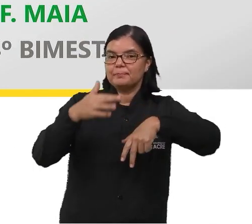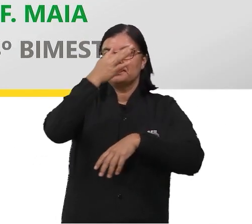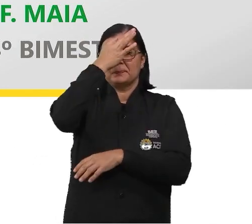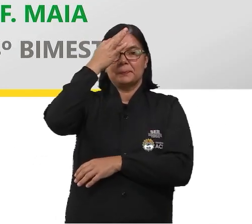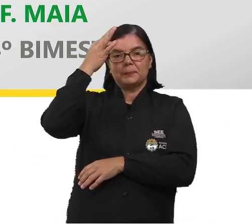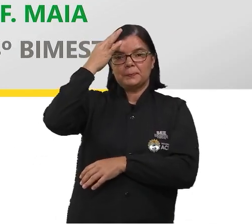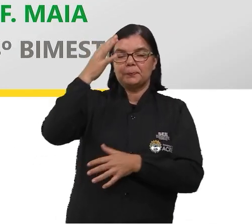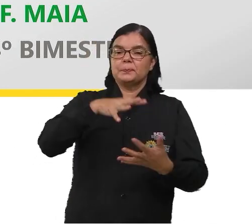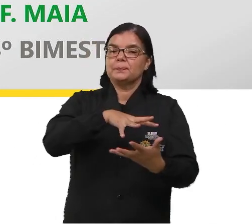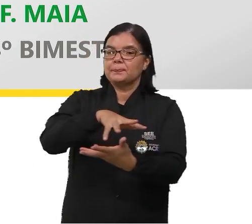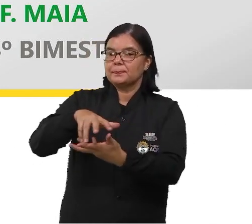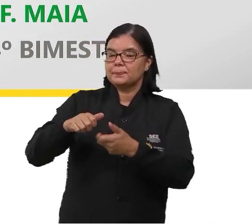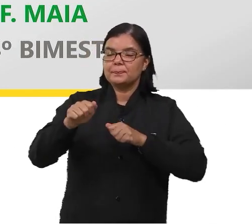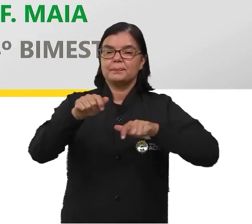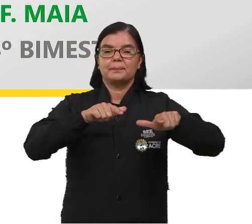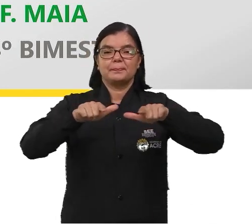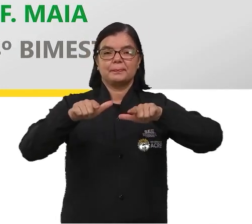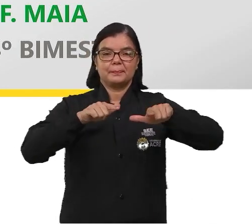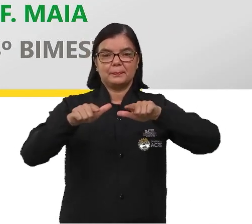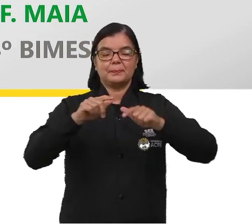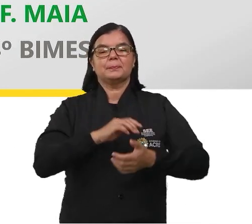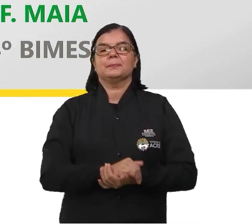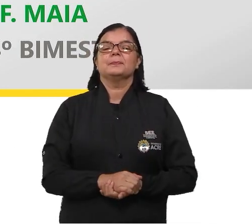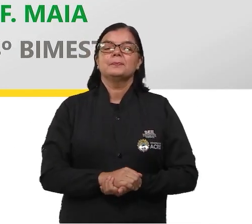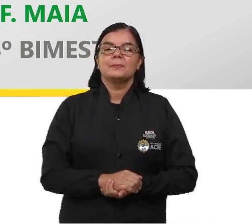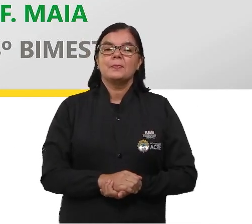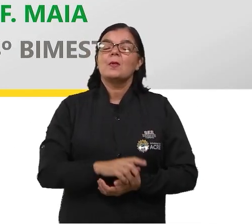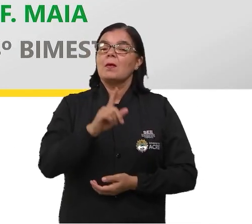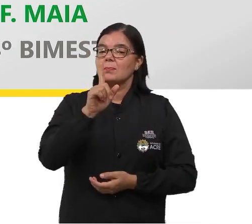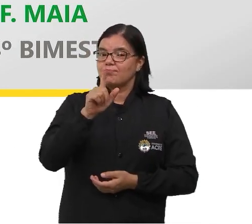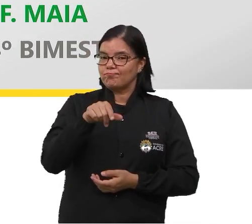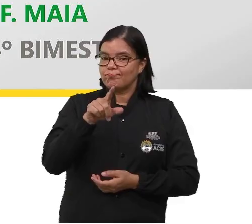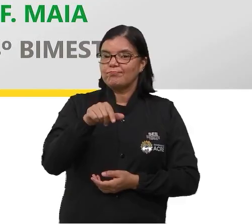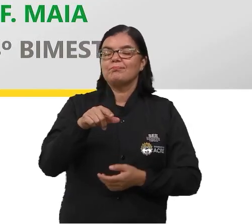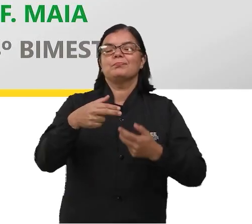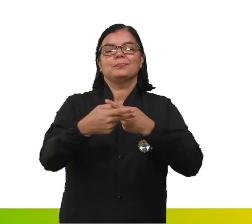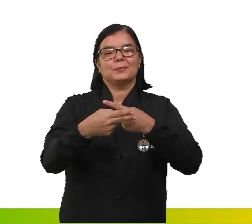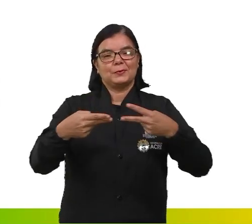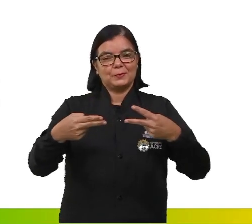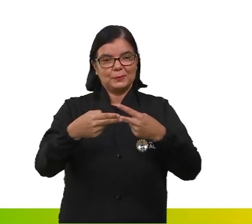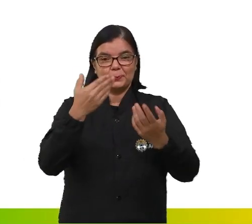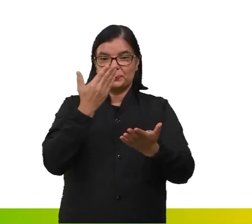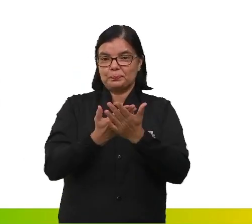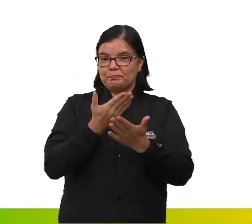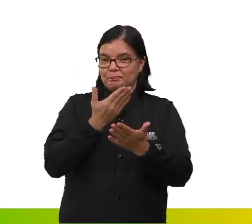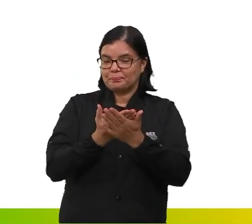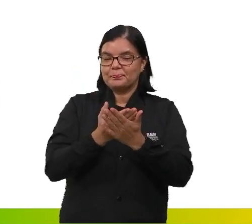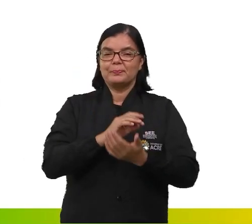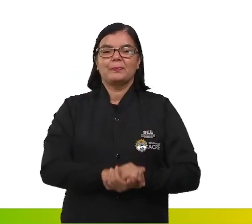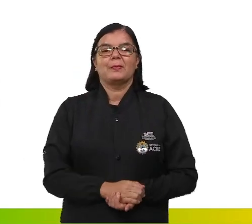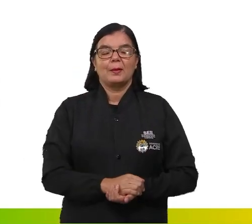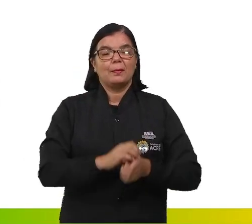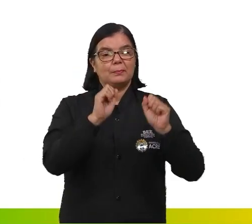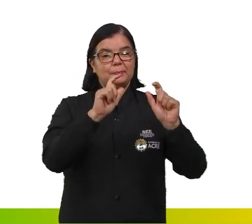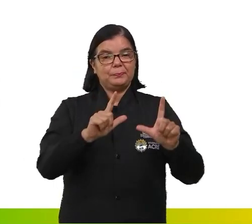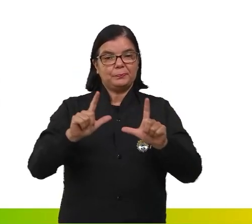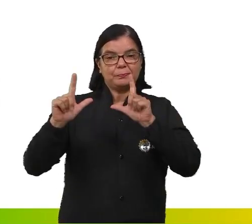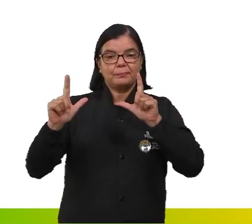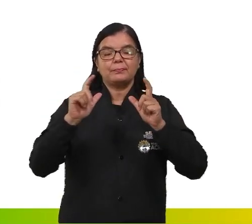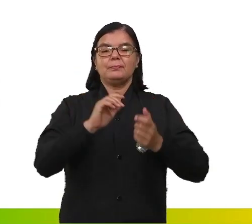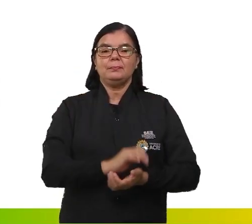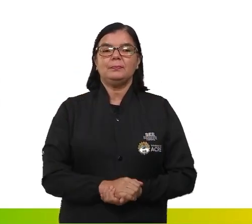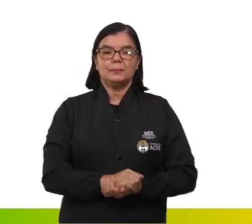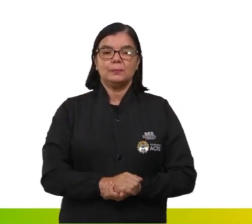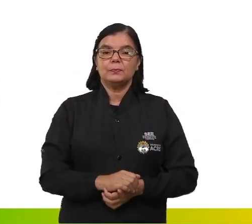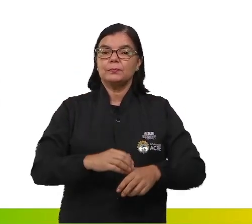filosofia e no mundo do trabalho. Então isso é muita coisa para uma aula só, mas vamos lá. Então,